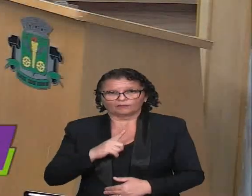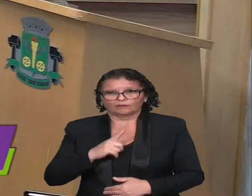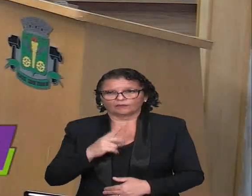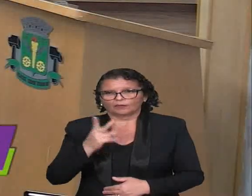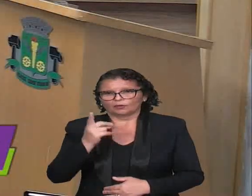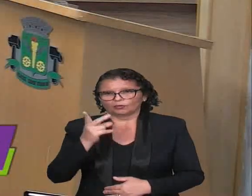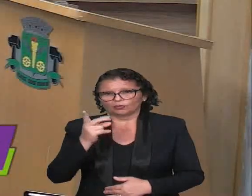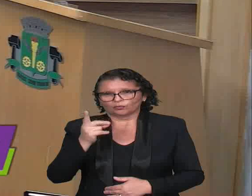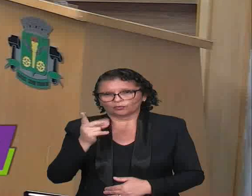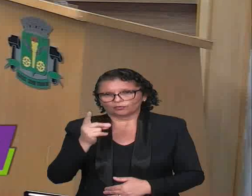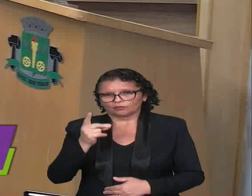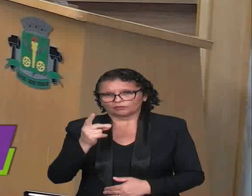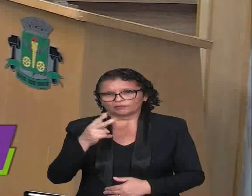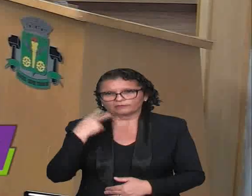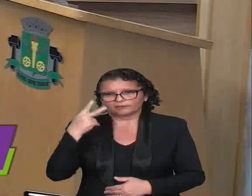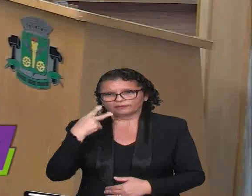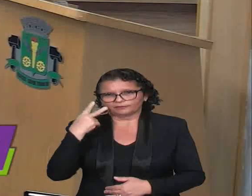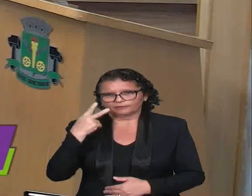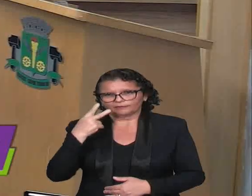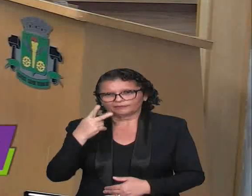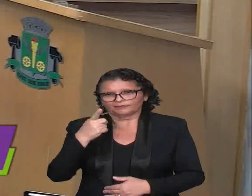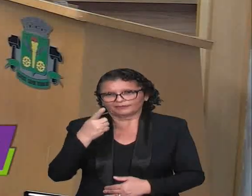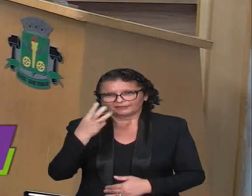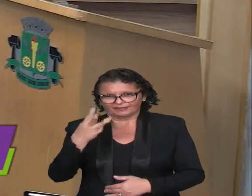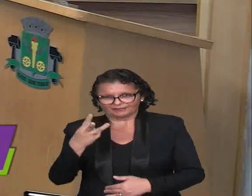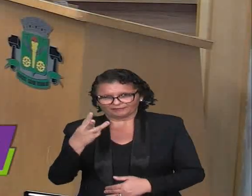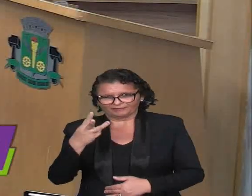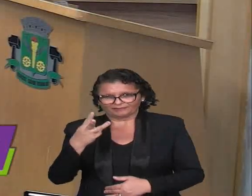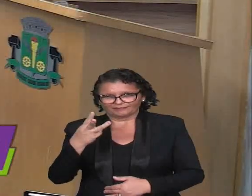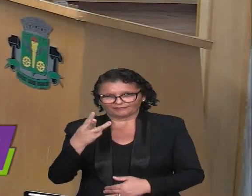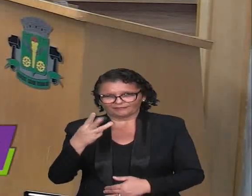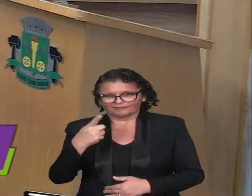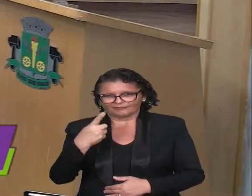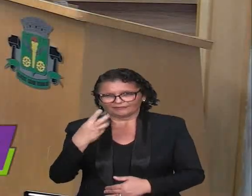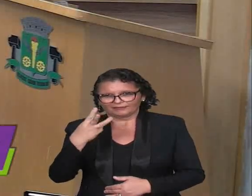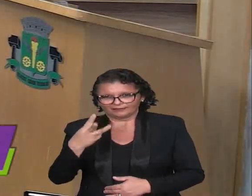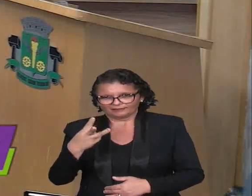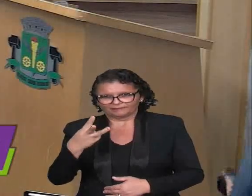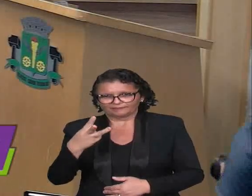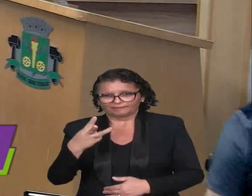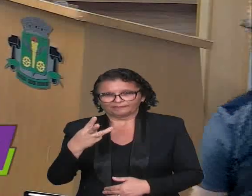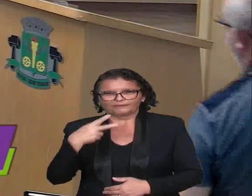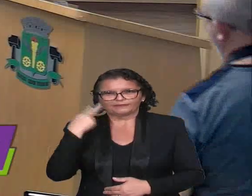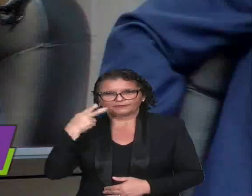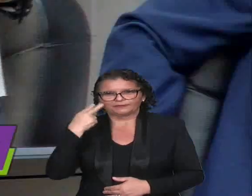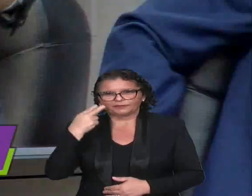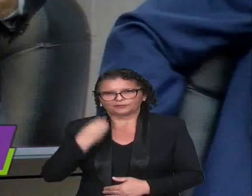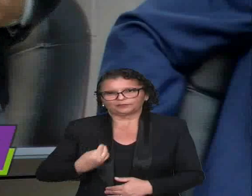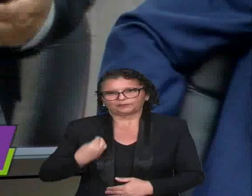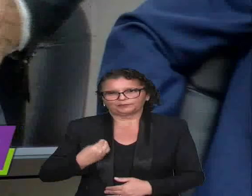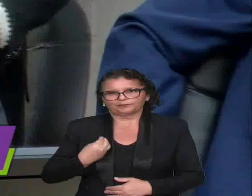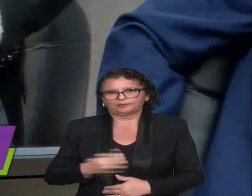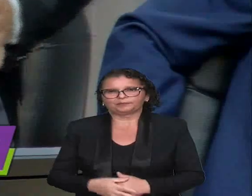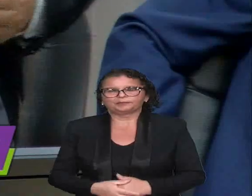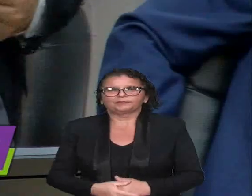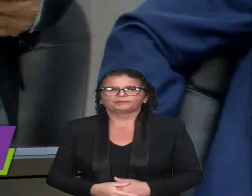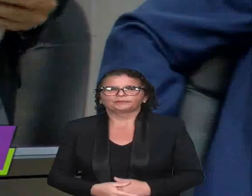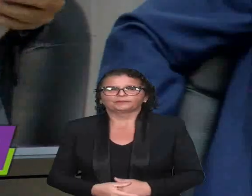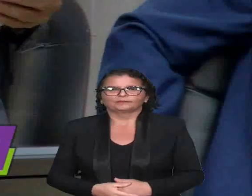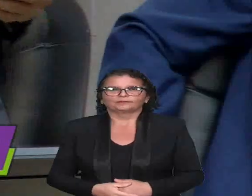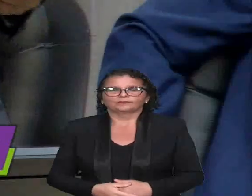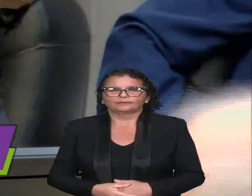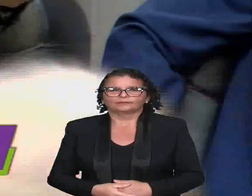12 vereadores 1 agendo havendo quanto 13 log